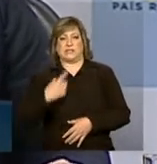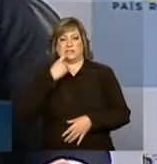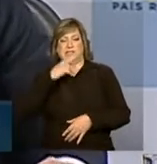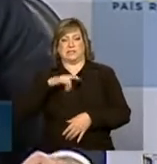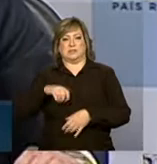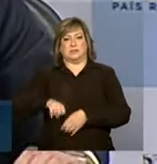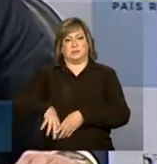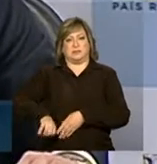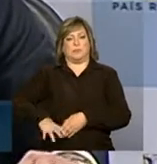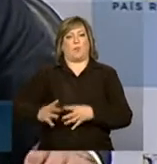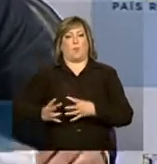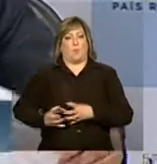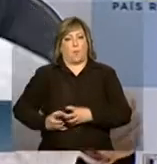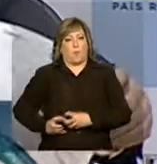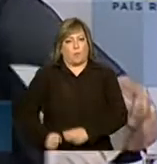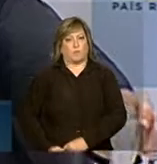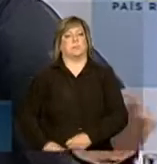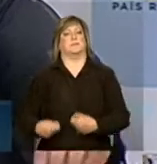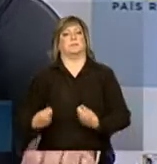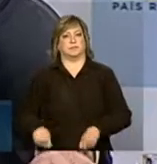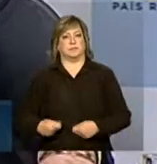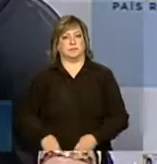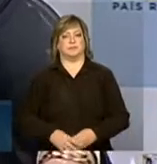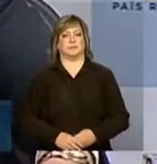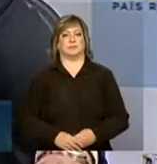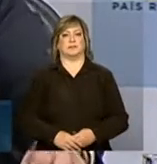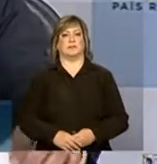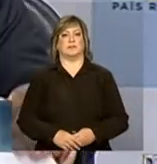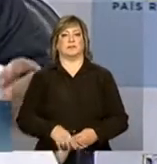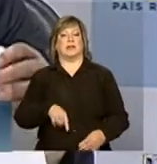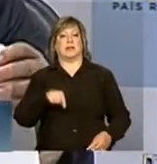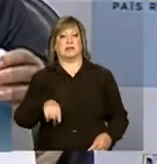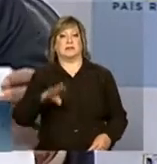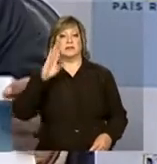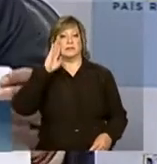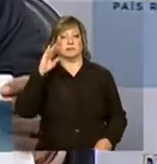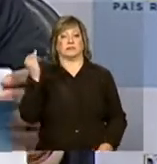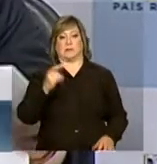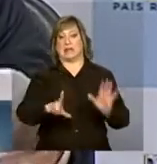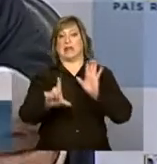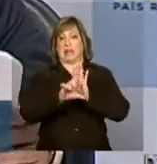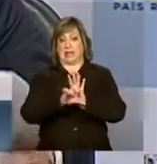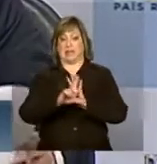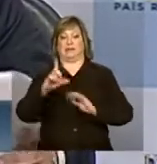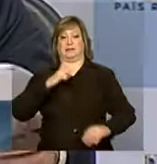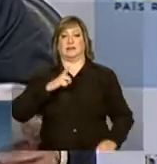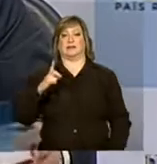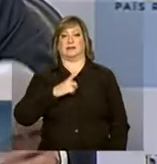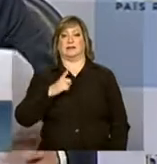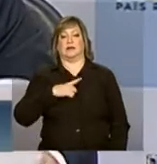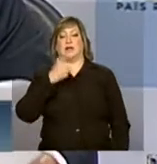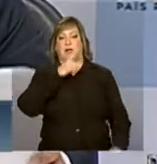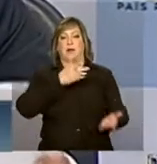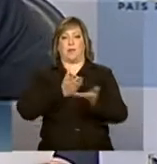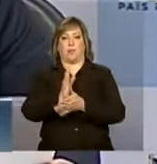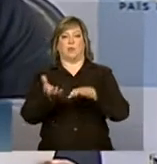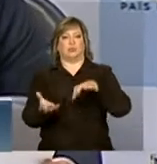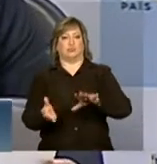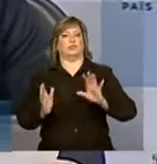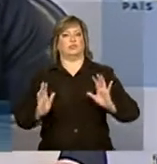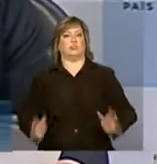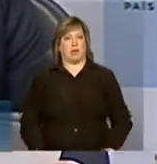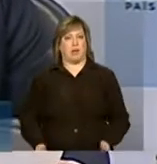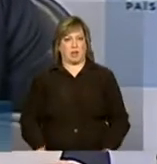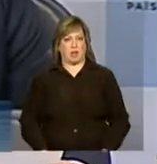pacientes ostomizados. Essa foi uma obrigação, inclusive, de lei, né, que foi aprovada no Congresso